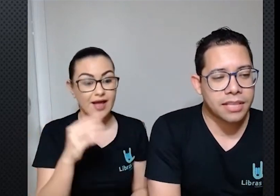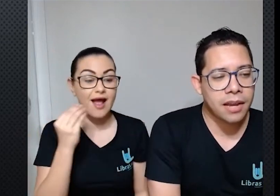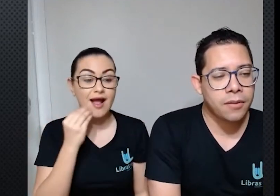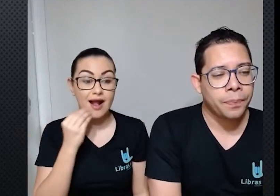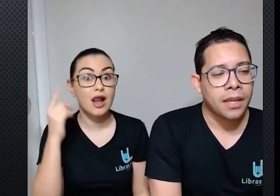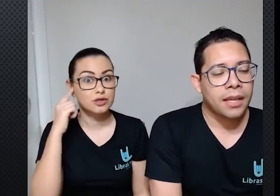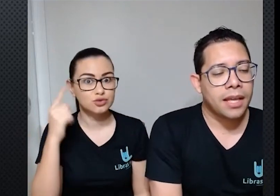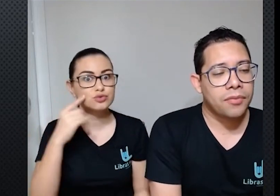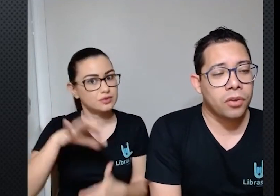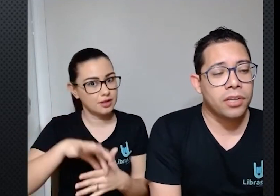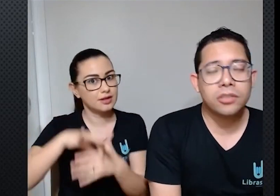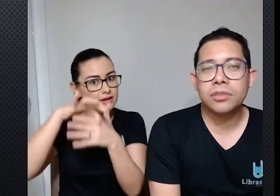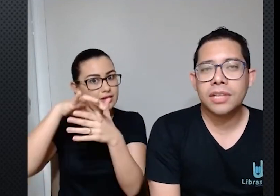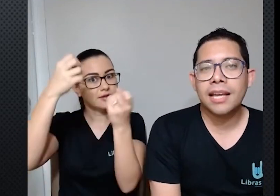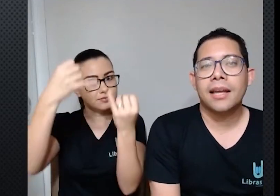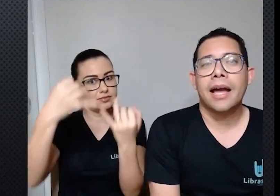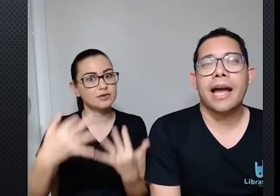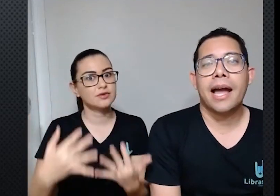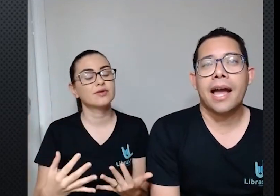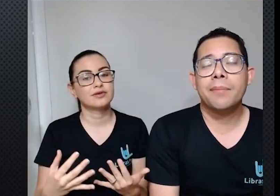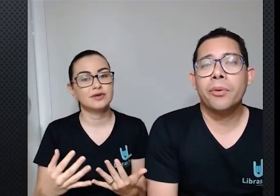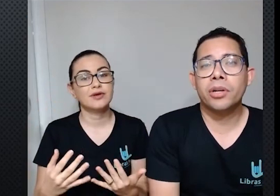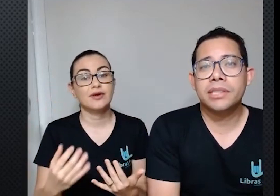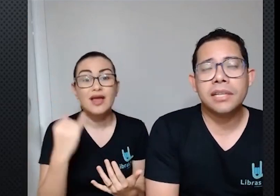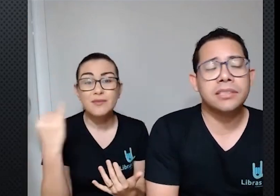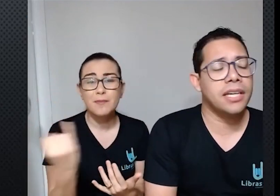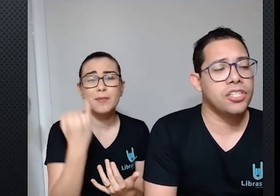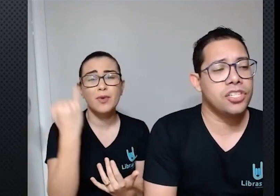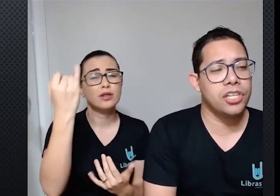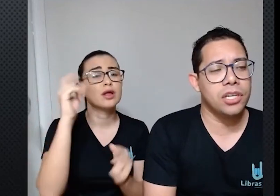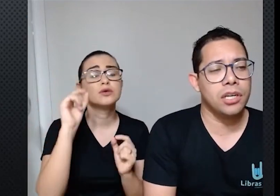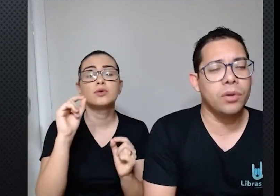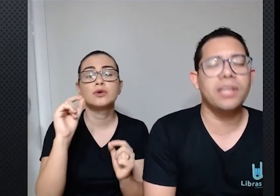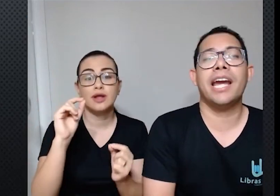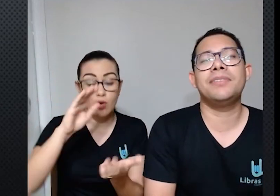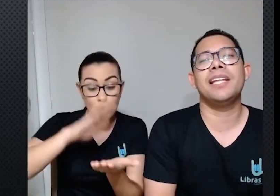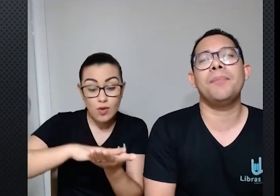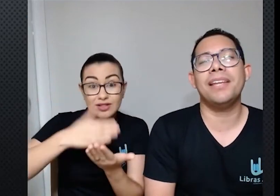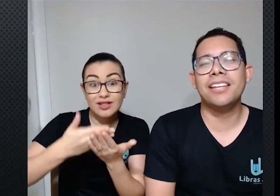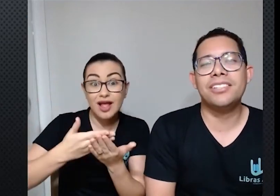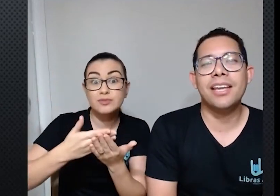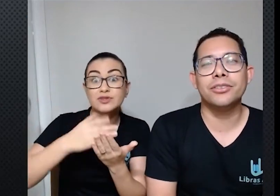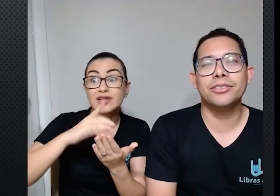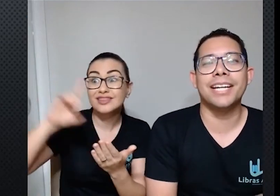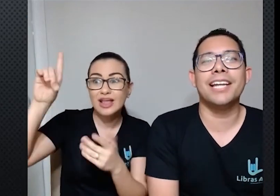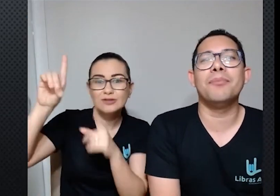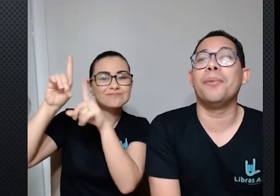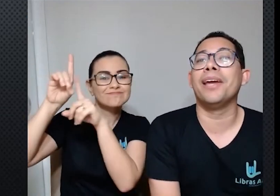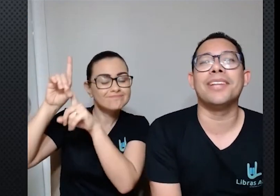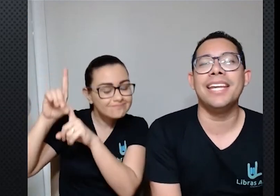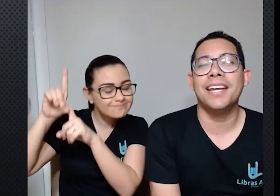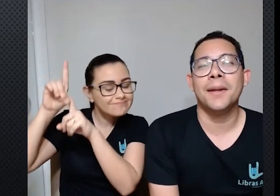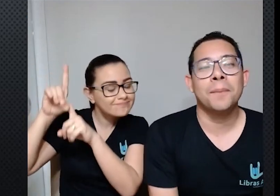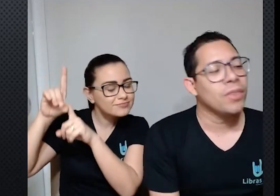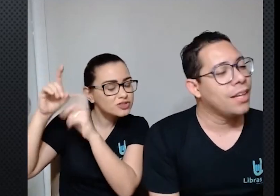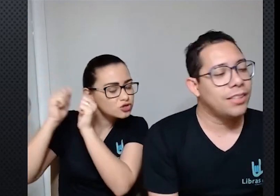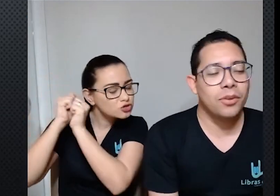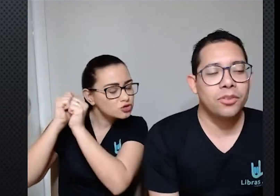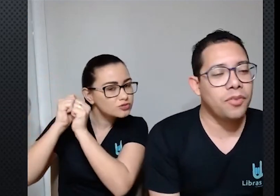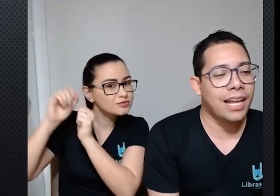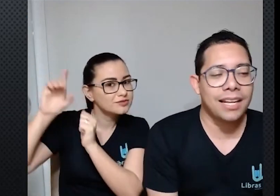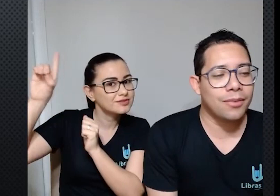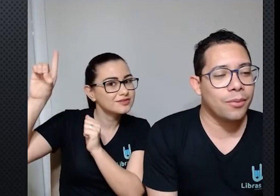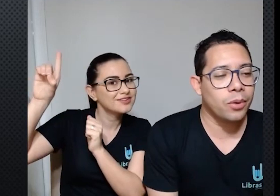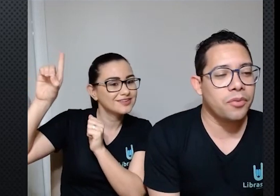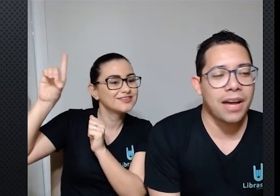de ministério, ela falou isso, né? A importância de o intérprete ser dependente de Deus. Então, naquele momento ali, se